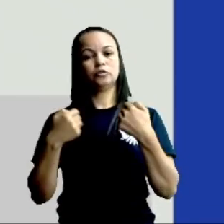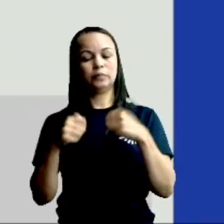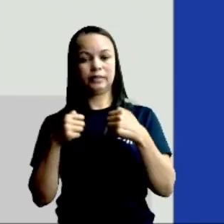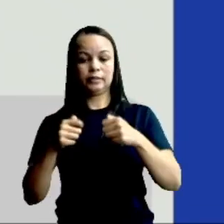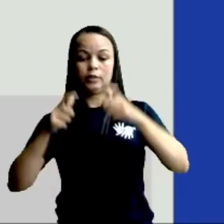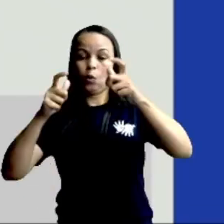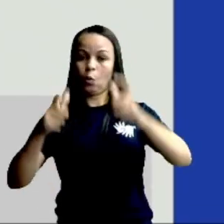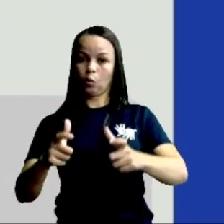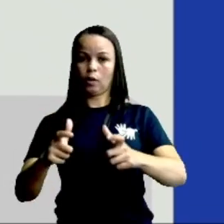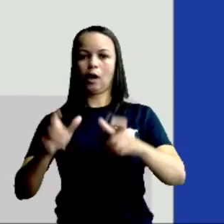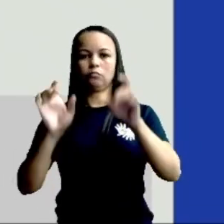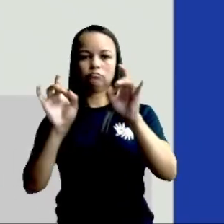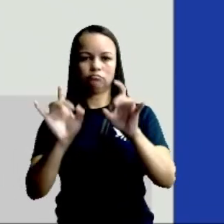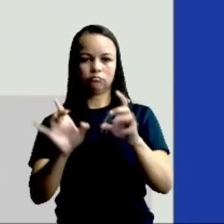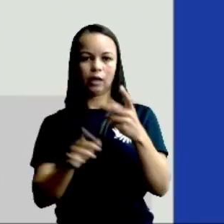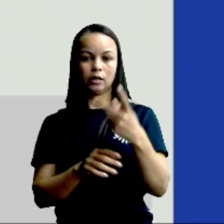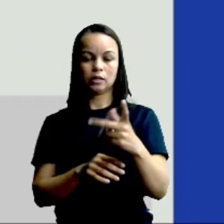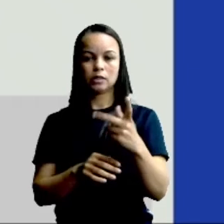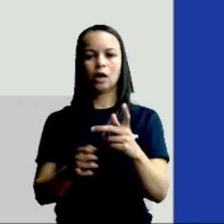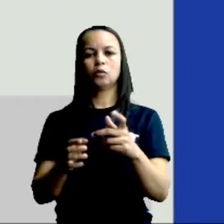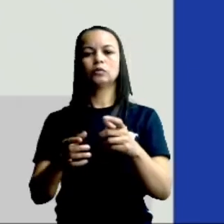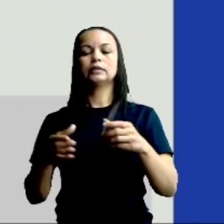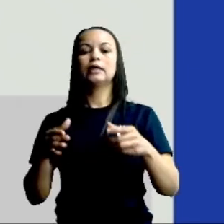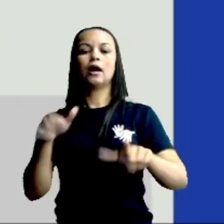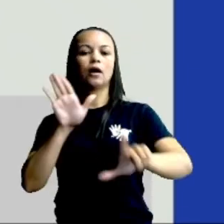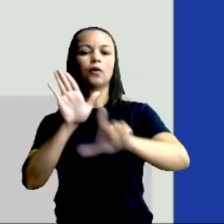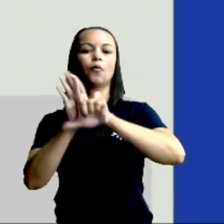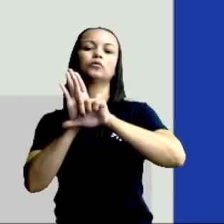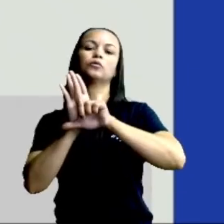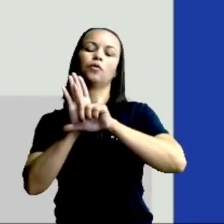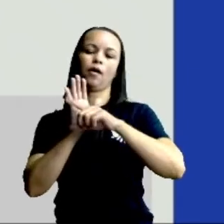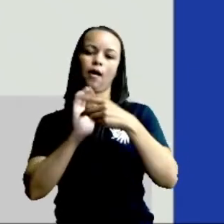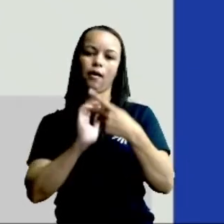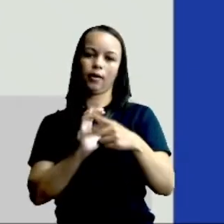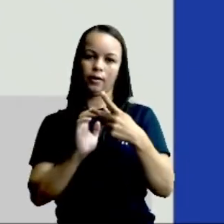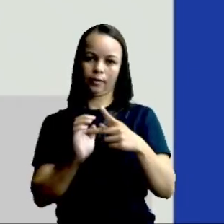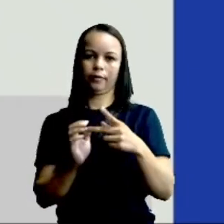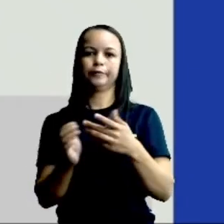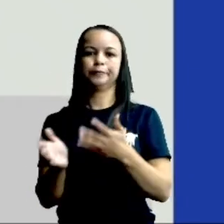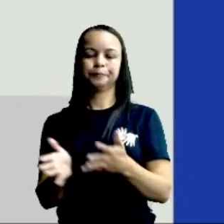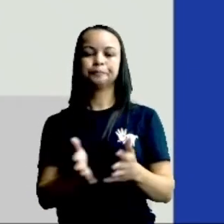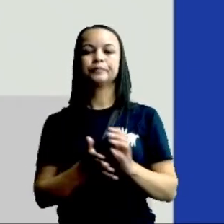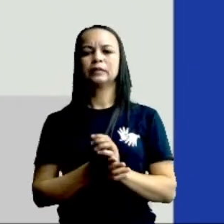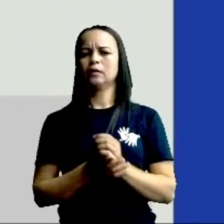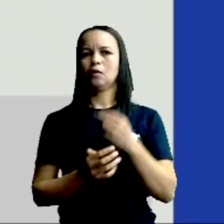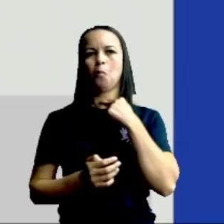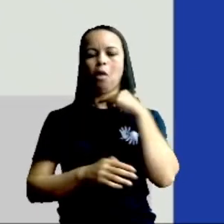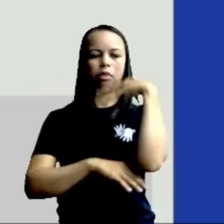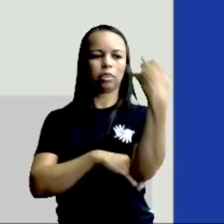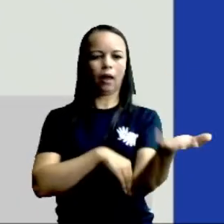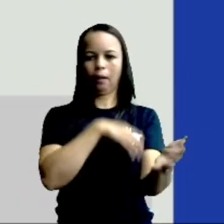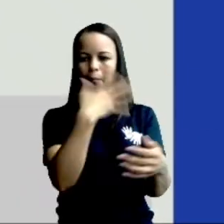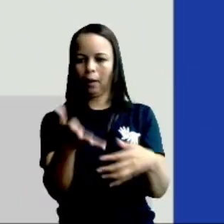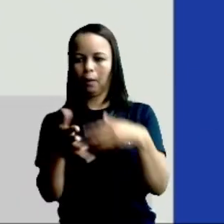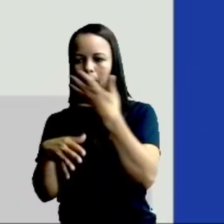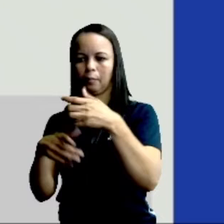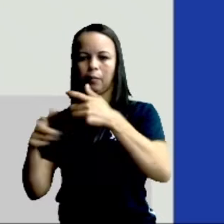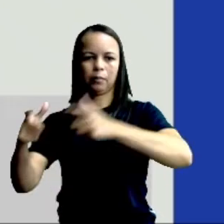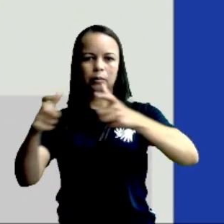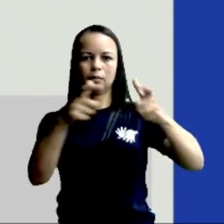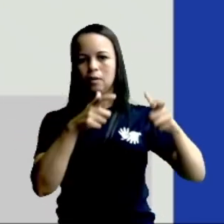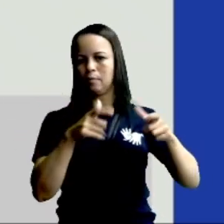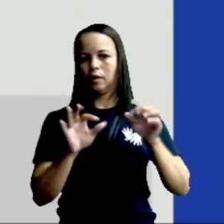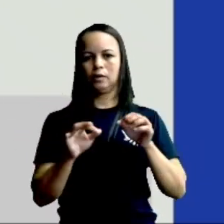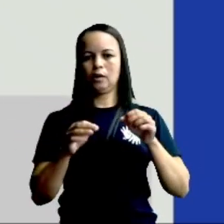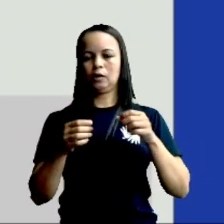ser num lugar específico, de acordo com a lei vigente naquele lugar. Eu não posso sair por aí derrubando árvore para construir os móveis